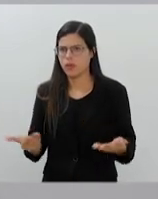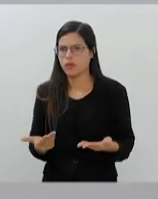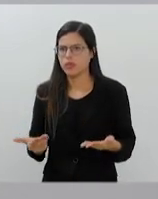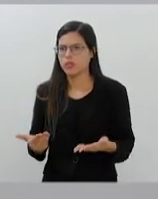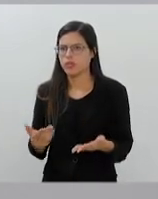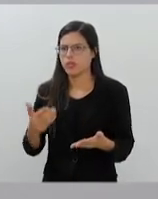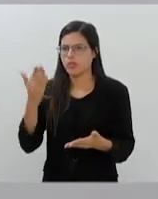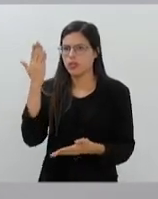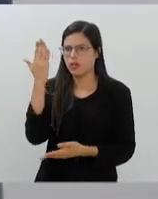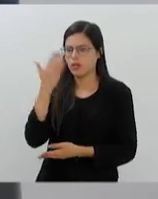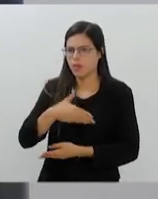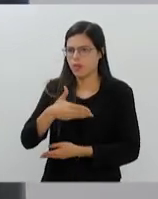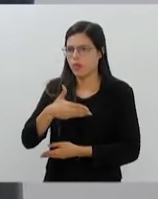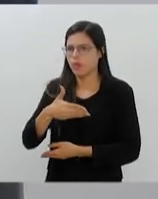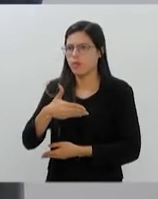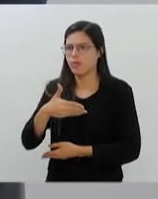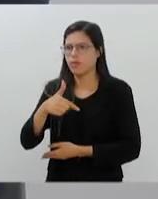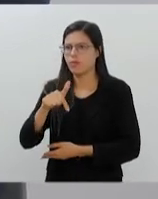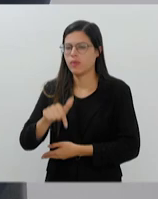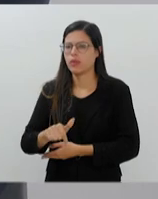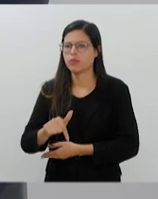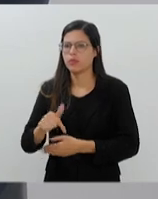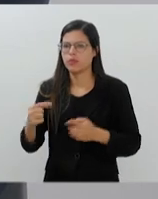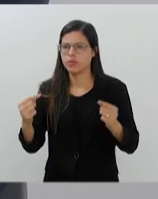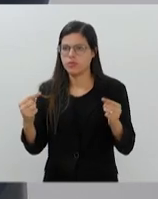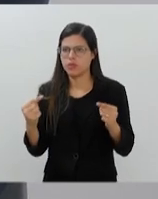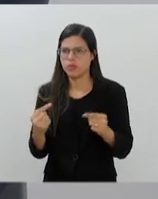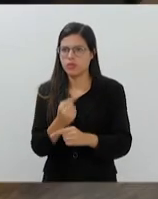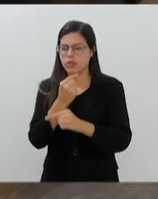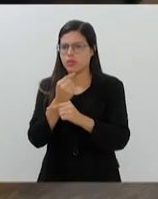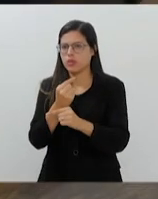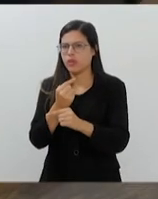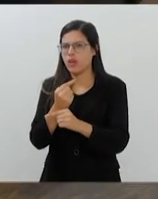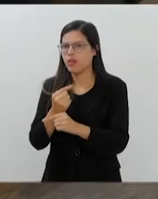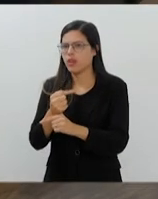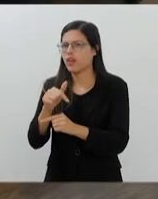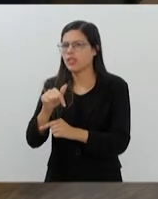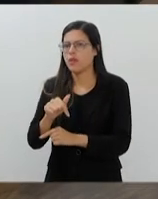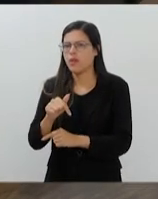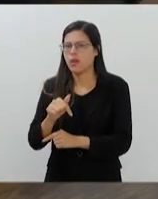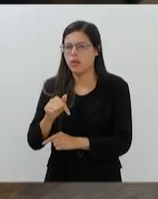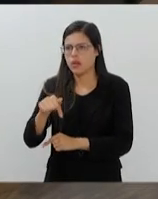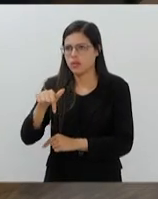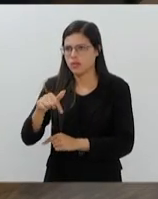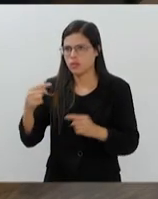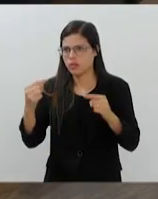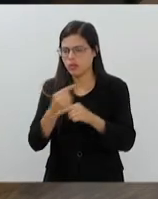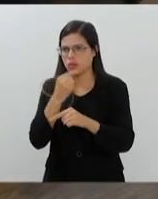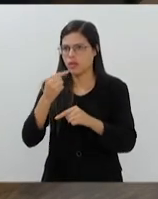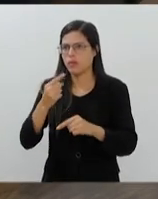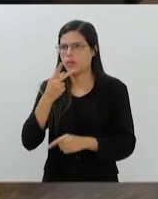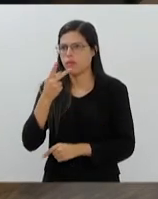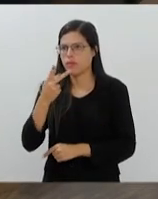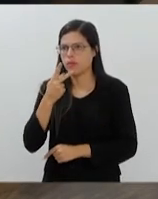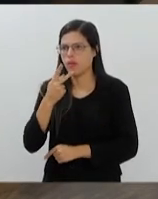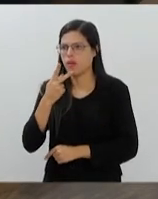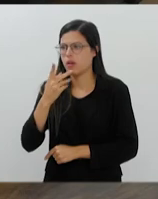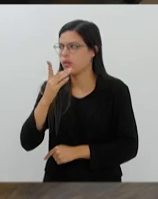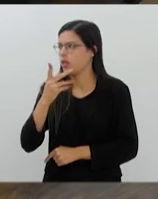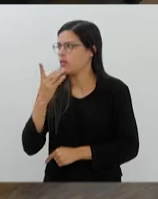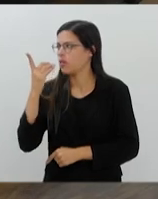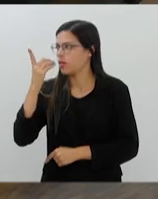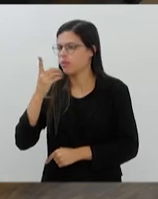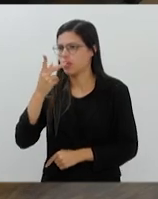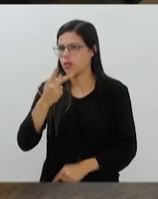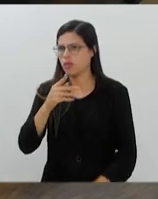comprovada aqui na CPI sen eu discorda da minha afirmação Deputado Alan l de jeito nenhum o senhor discorda da minha afirmação Deputado fipo nenhuma ve o senhor o